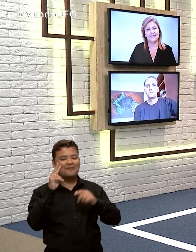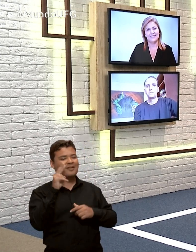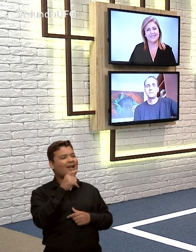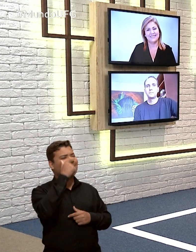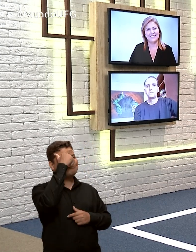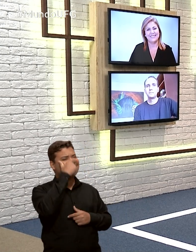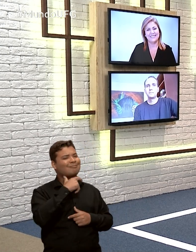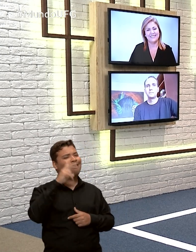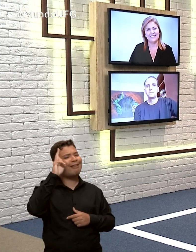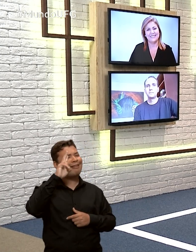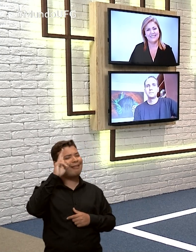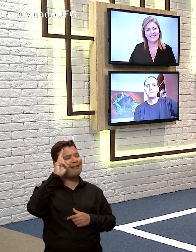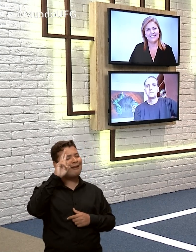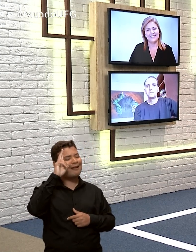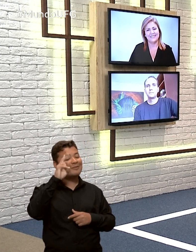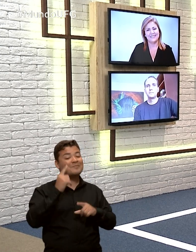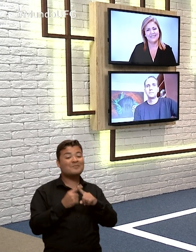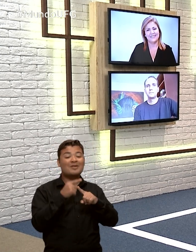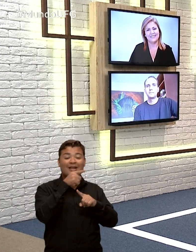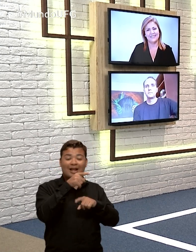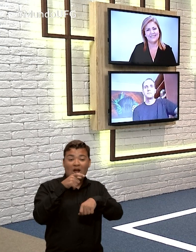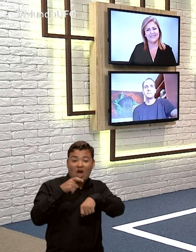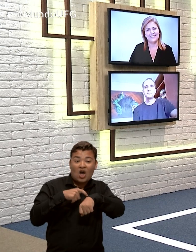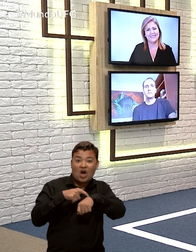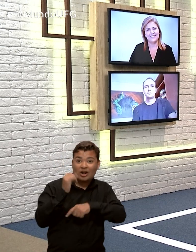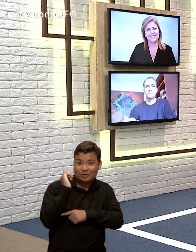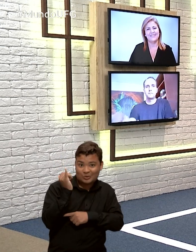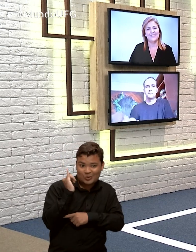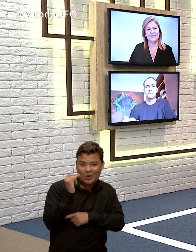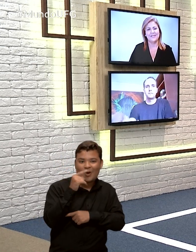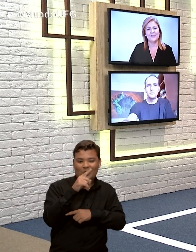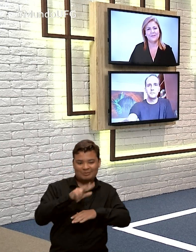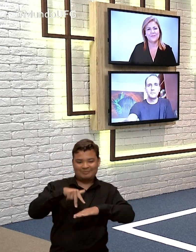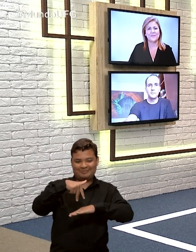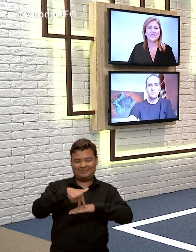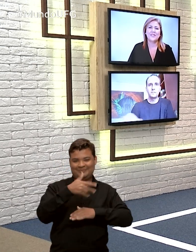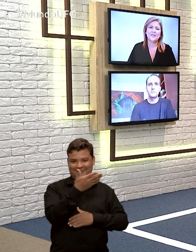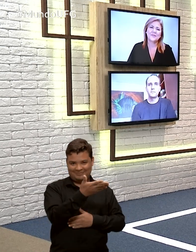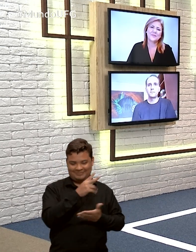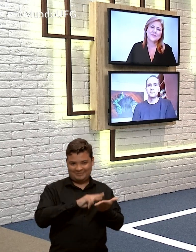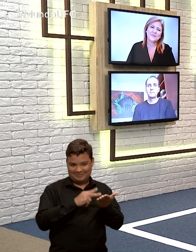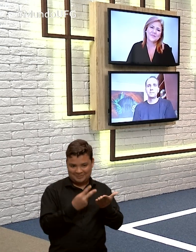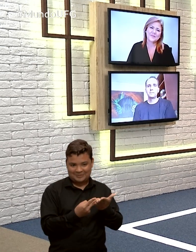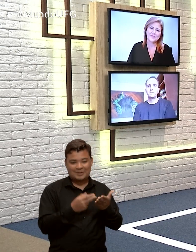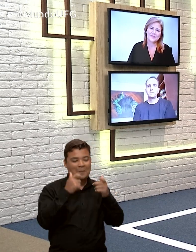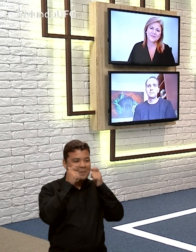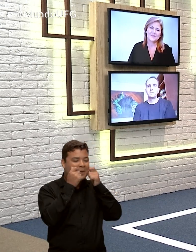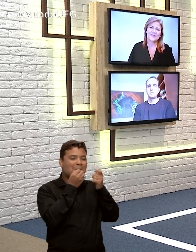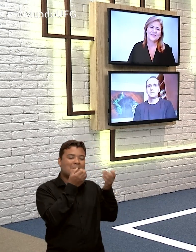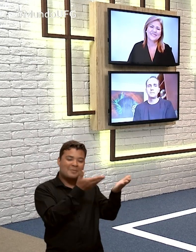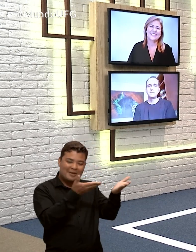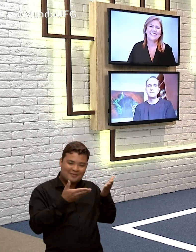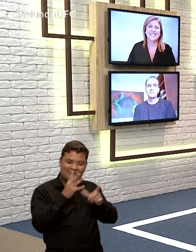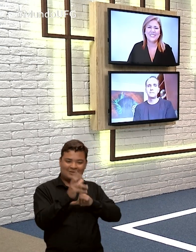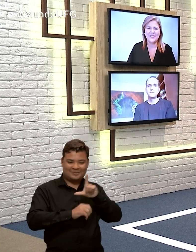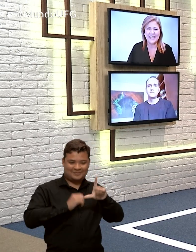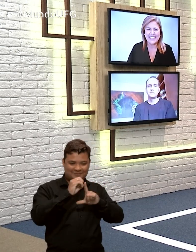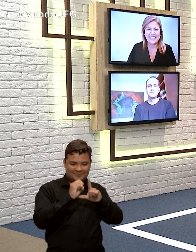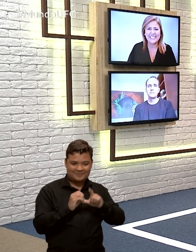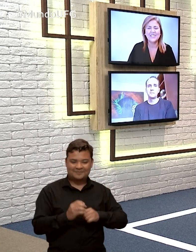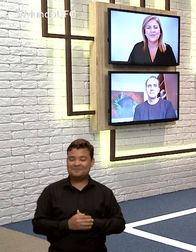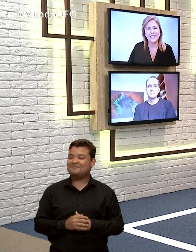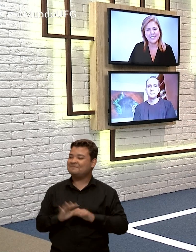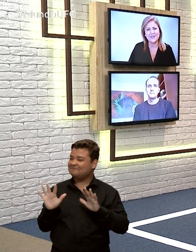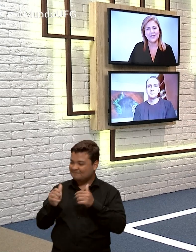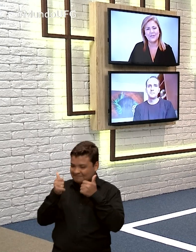dela, porque ela é do Hora do Conto, né? Tudo bem, Mariá? Seja bem-vinda ao programa Mundo UFG. Tudo